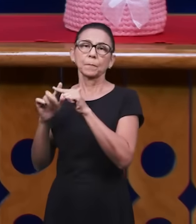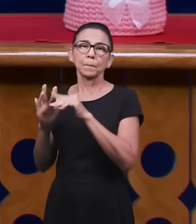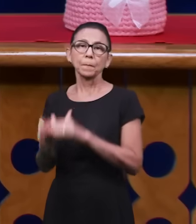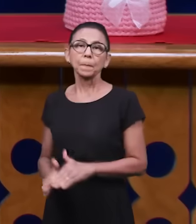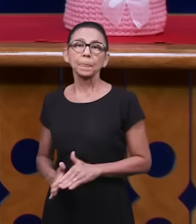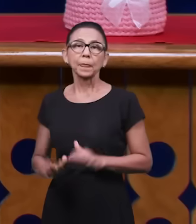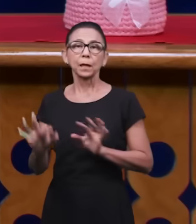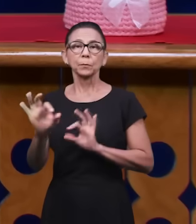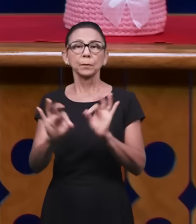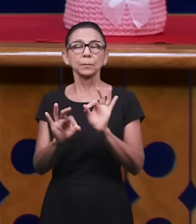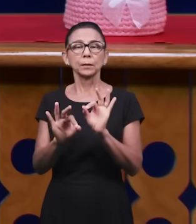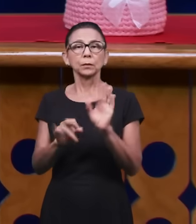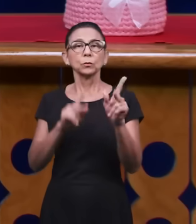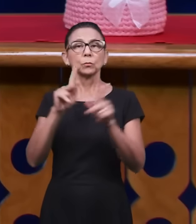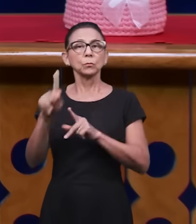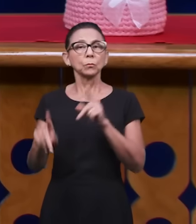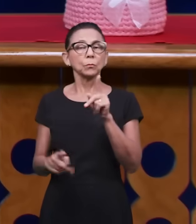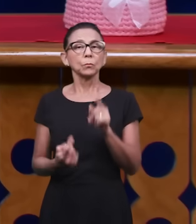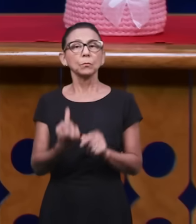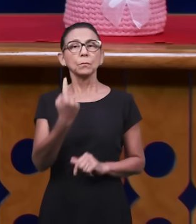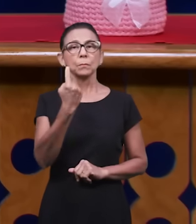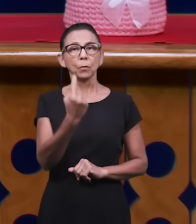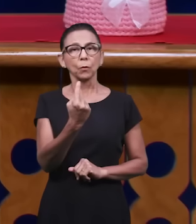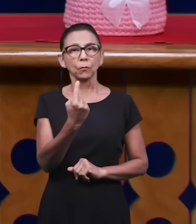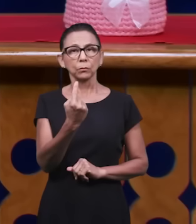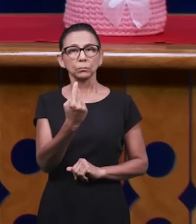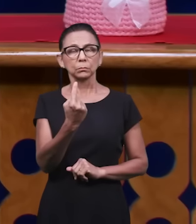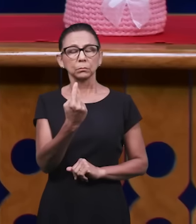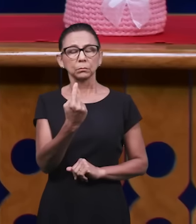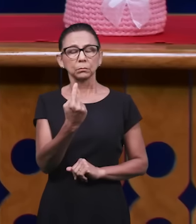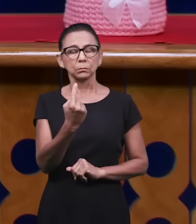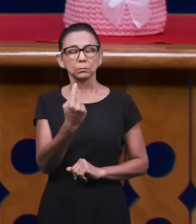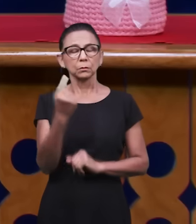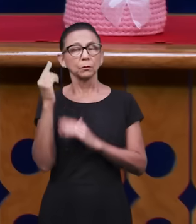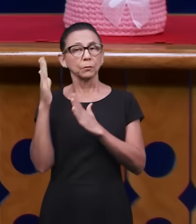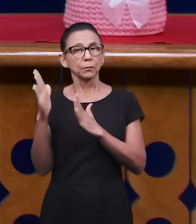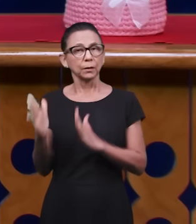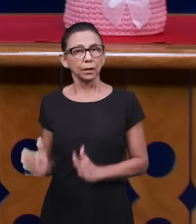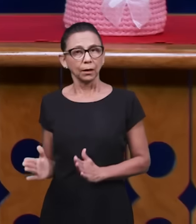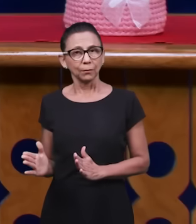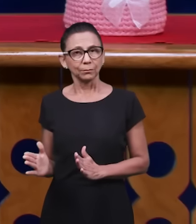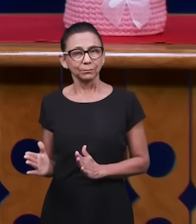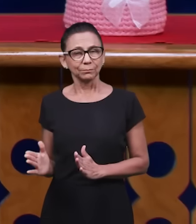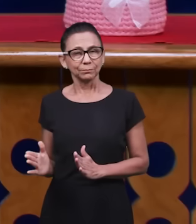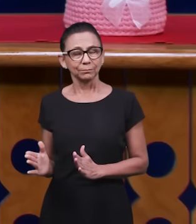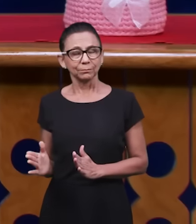Então nós somos nomeados para isso, fomos chamados para isso, para evangelizar. Estamos